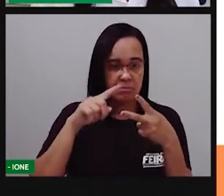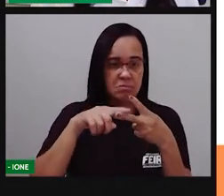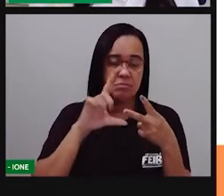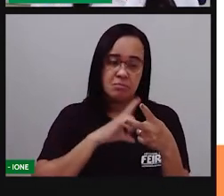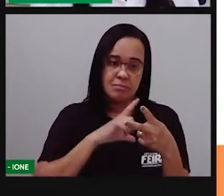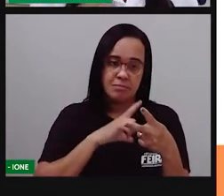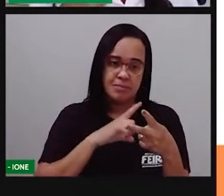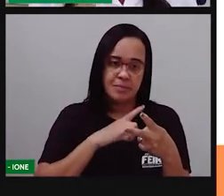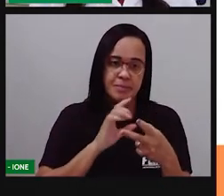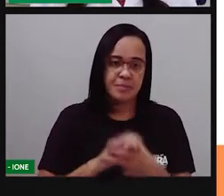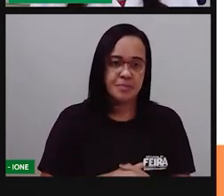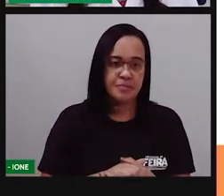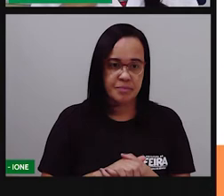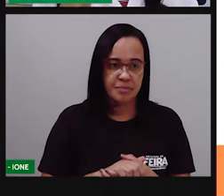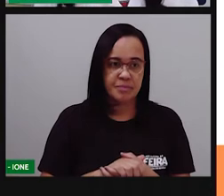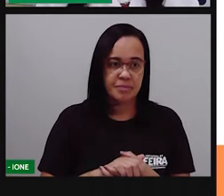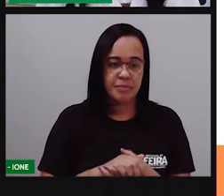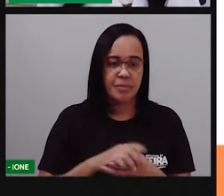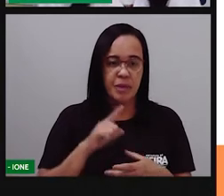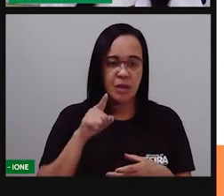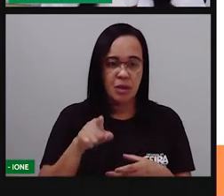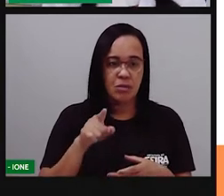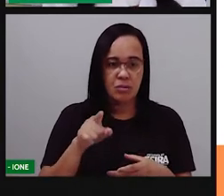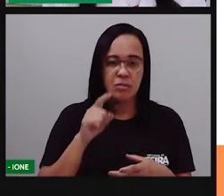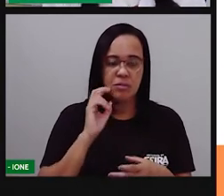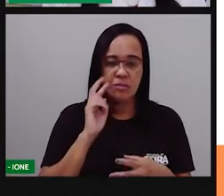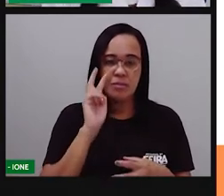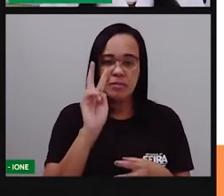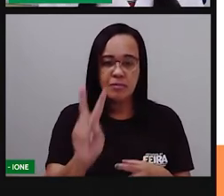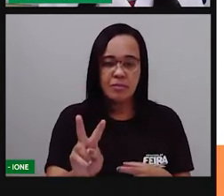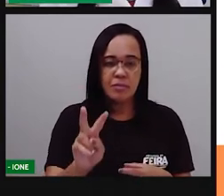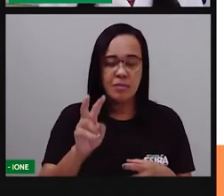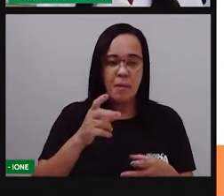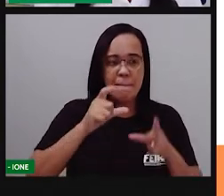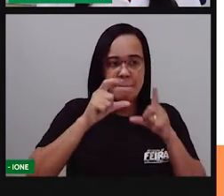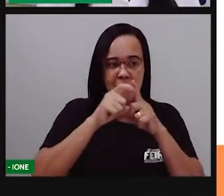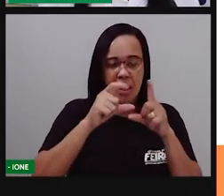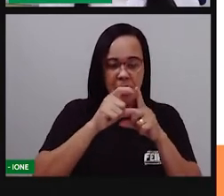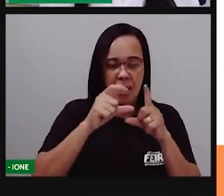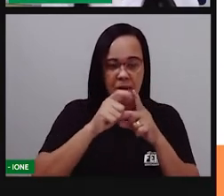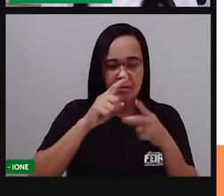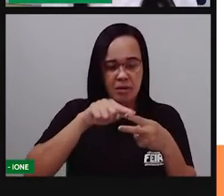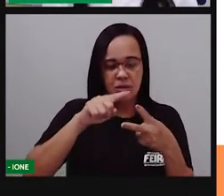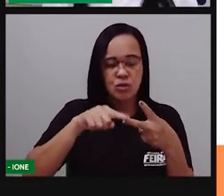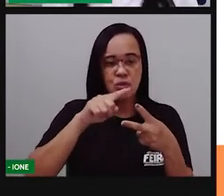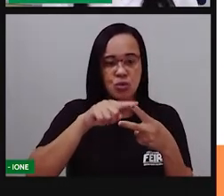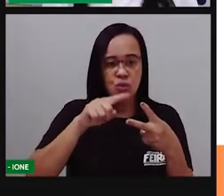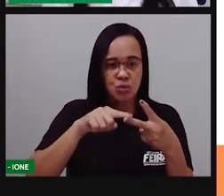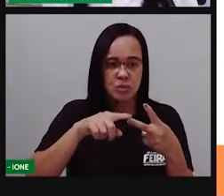secreta você abriu a boca duas vezes para dizer essa palavra